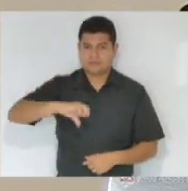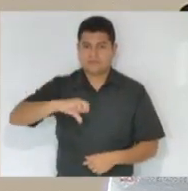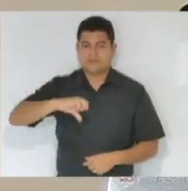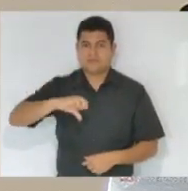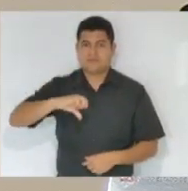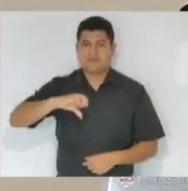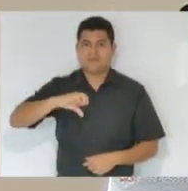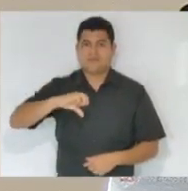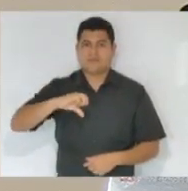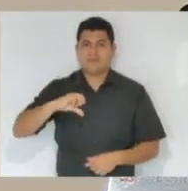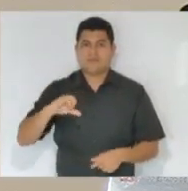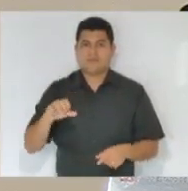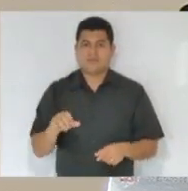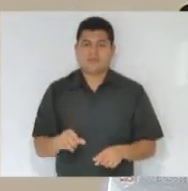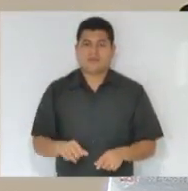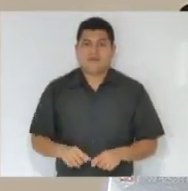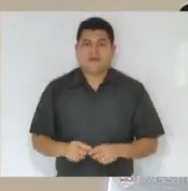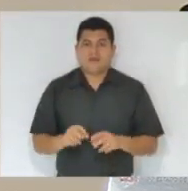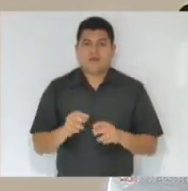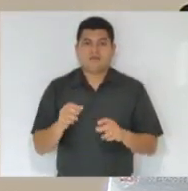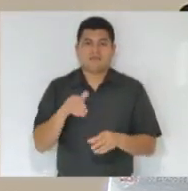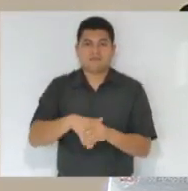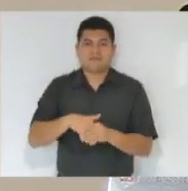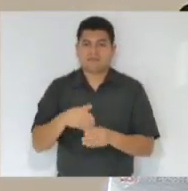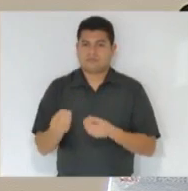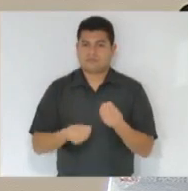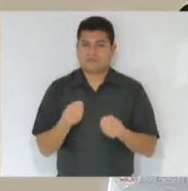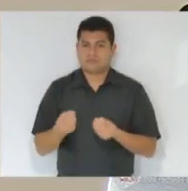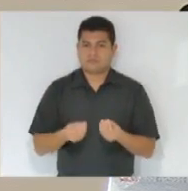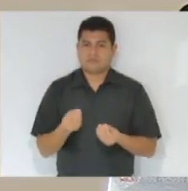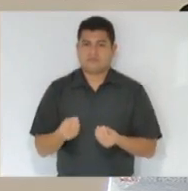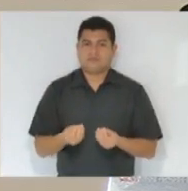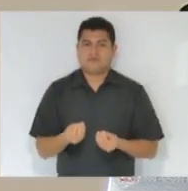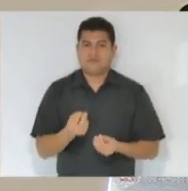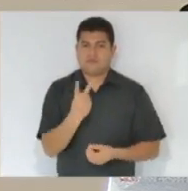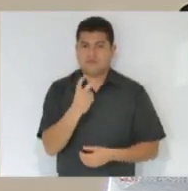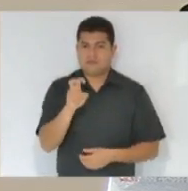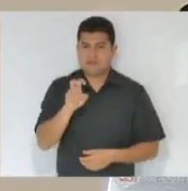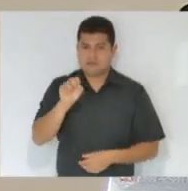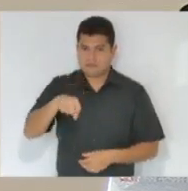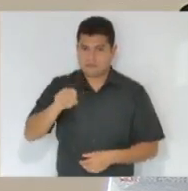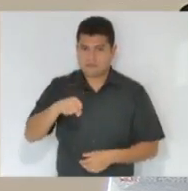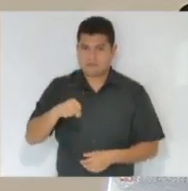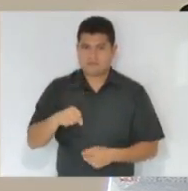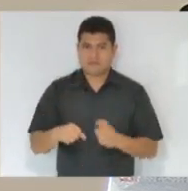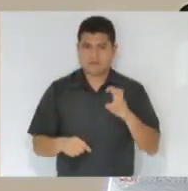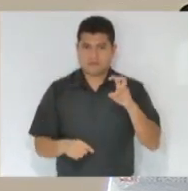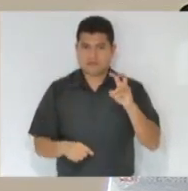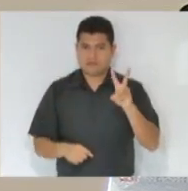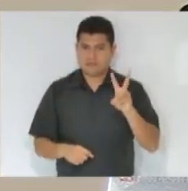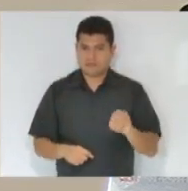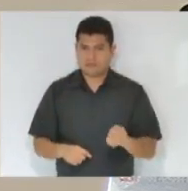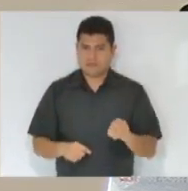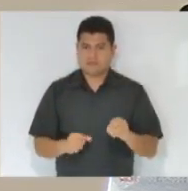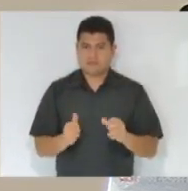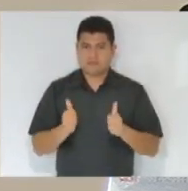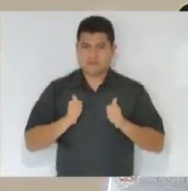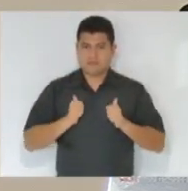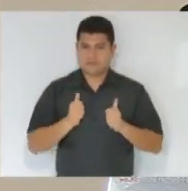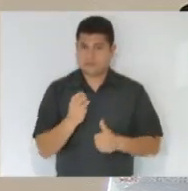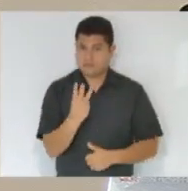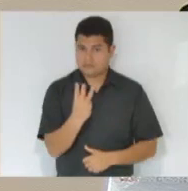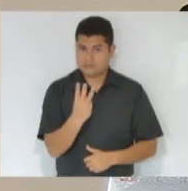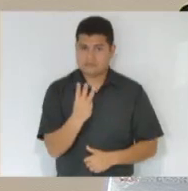001/2019, tendo a seguinte votação: 25 votos sim, 5 votos não e 3